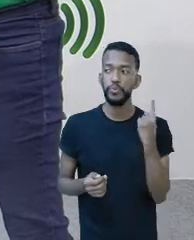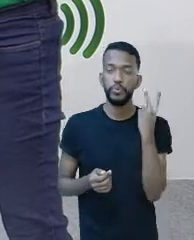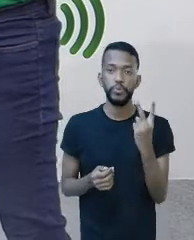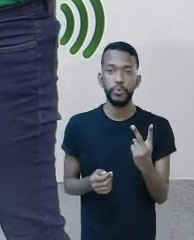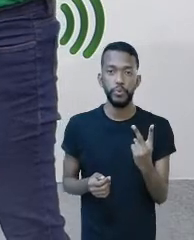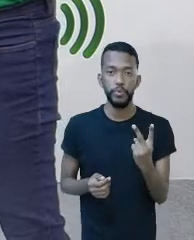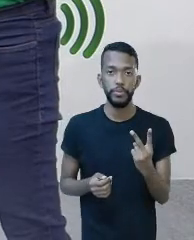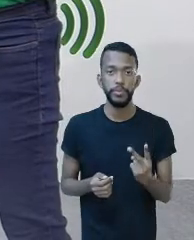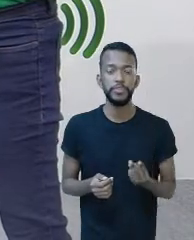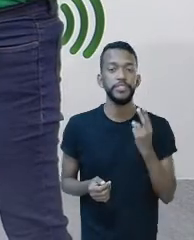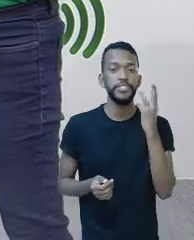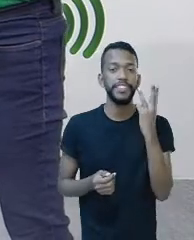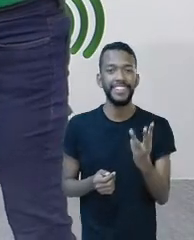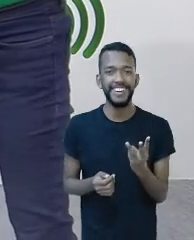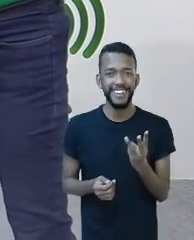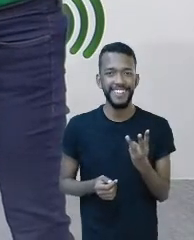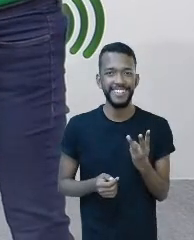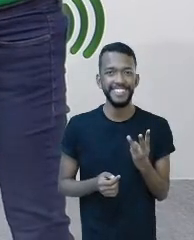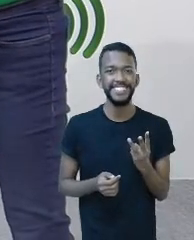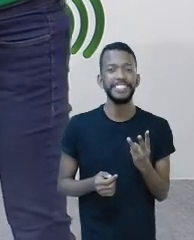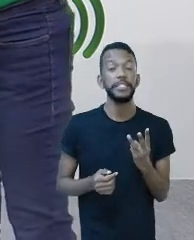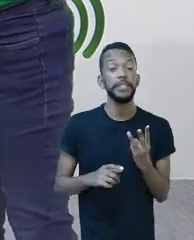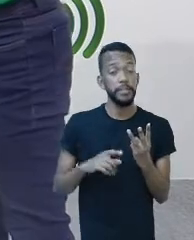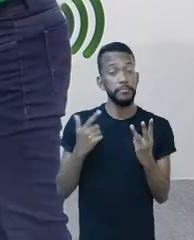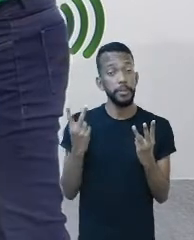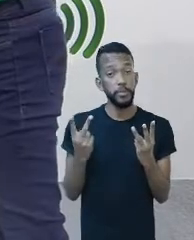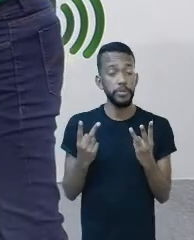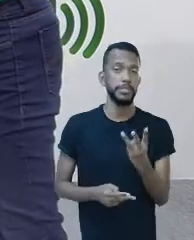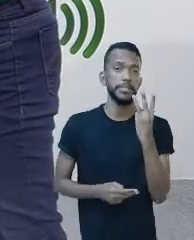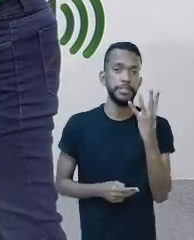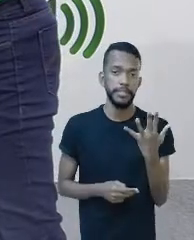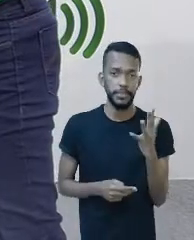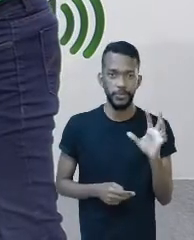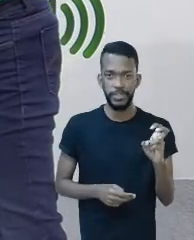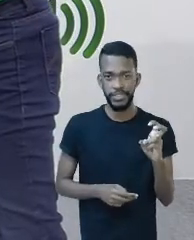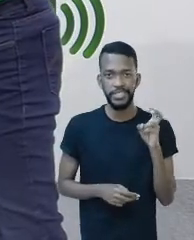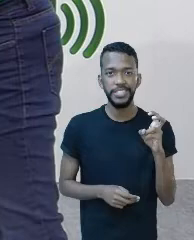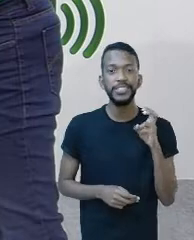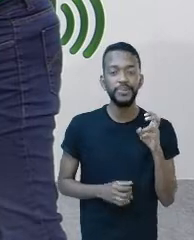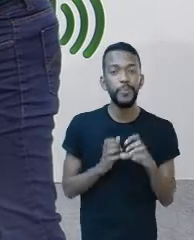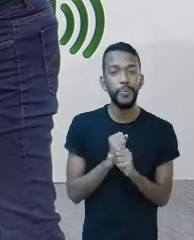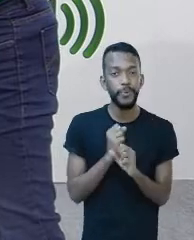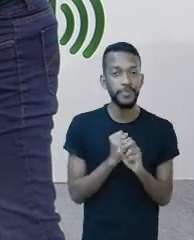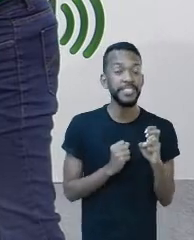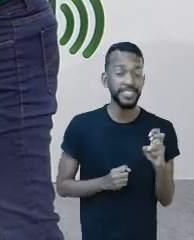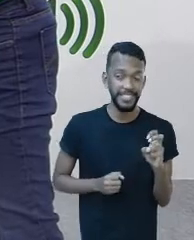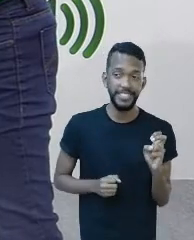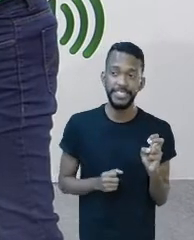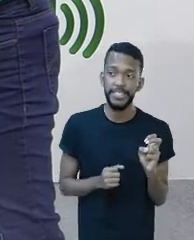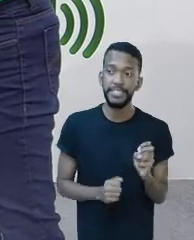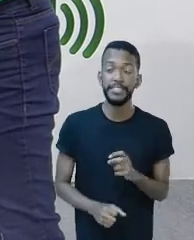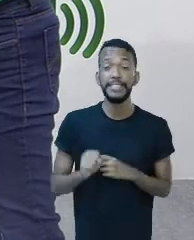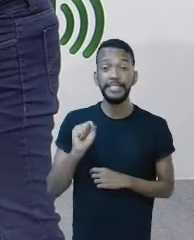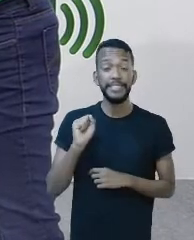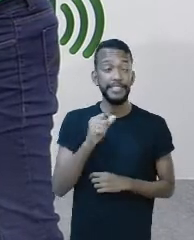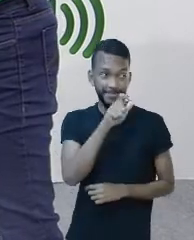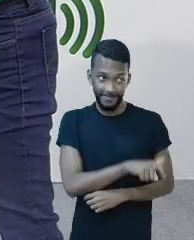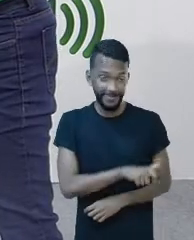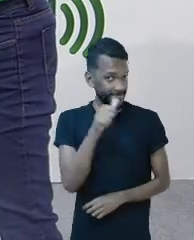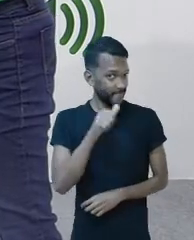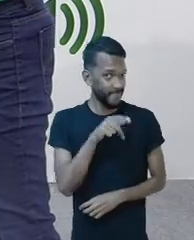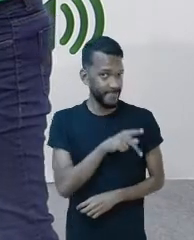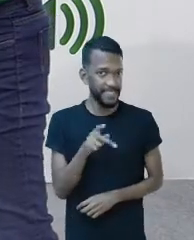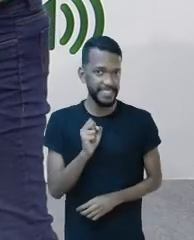2... 3, mais 2, 5. 5 pontos. E aí, Sandra fez